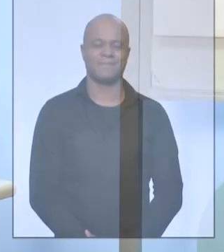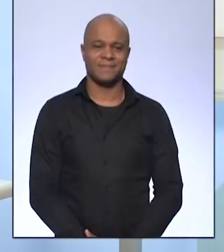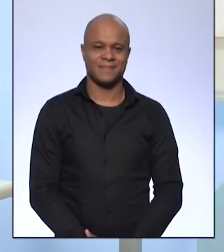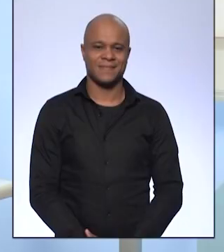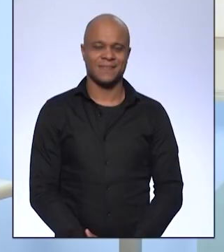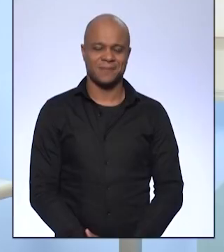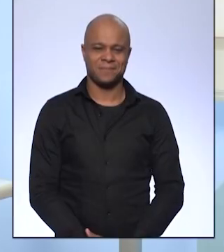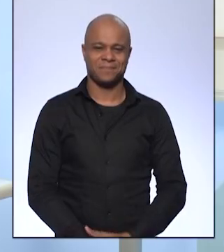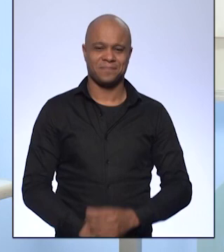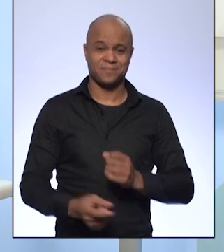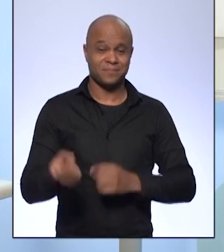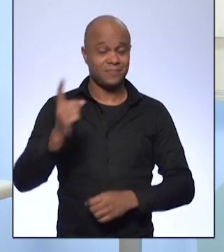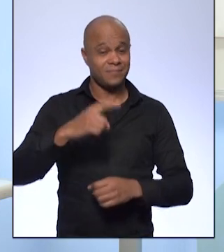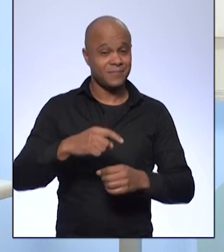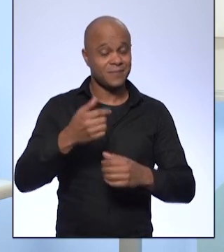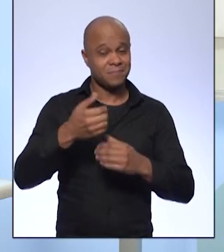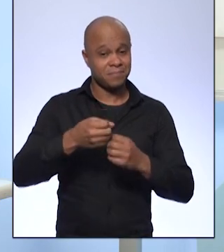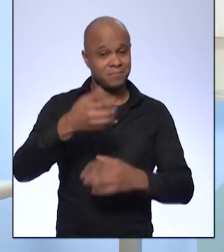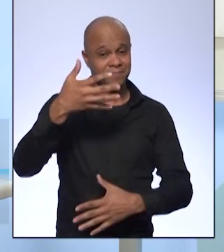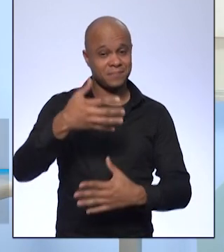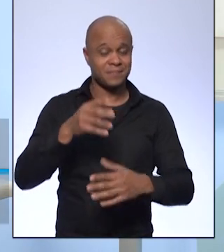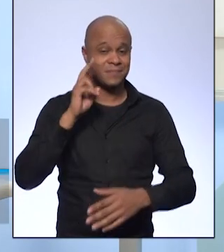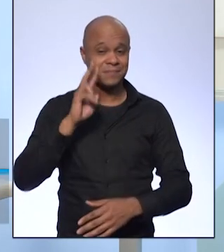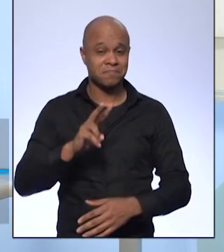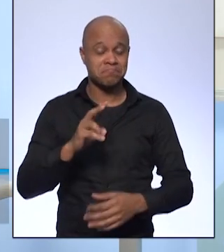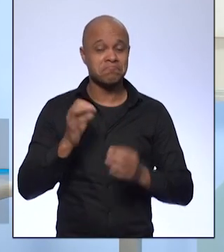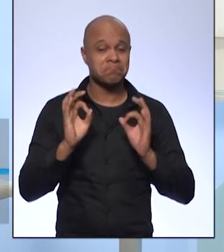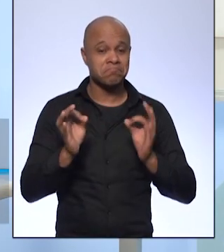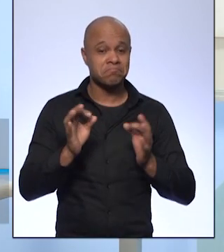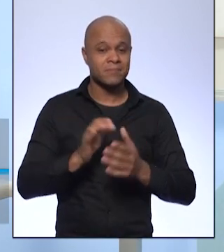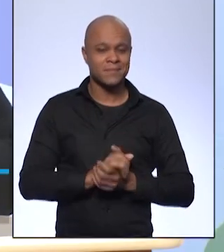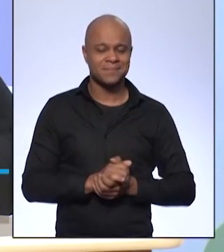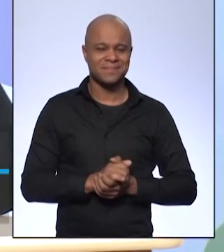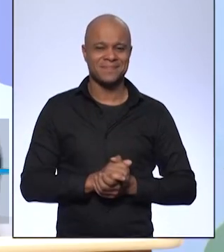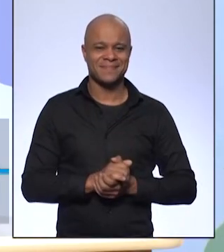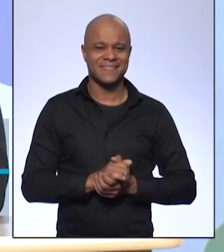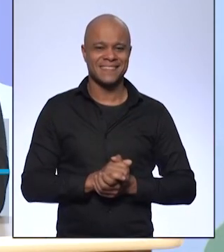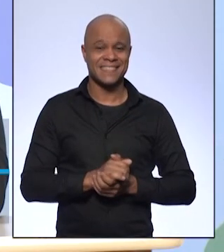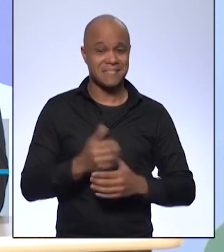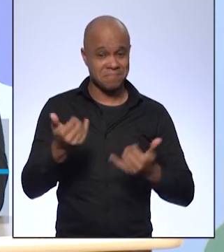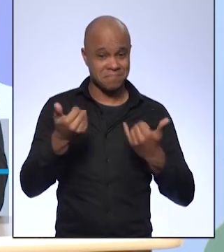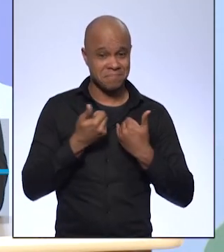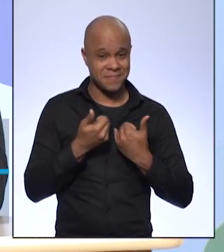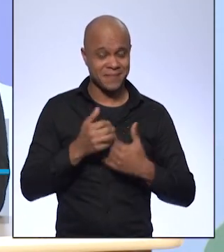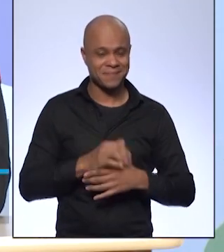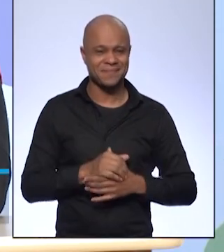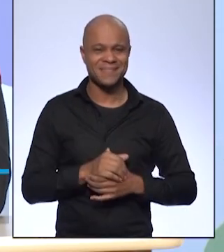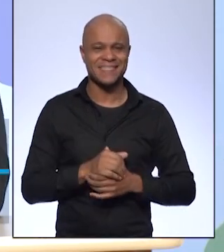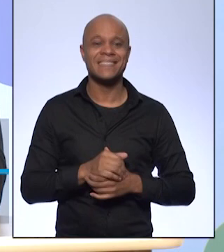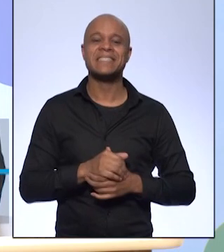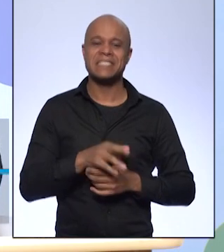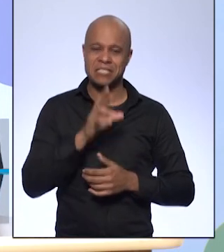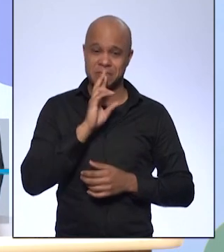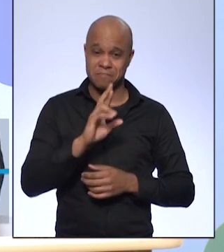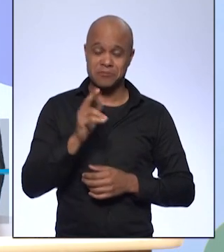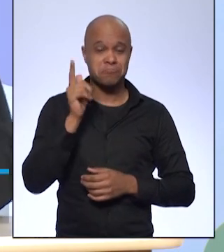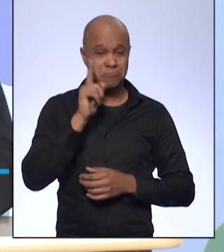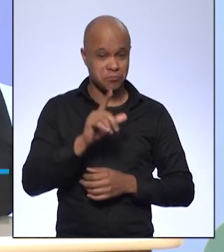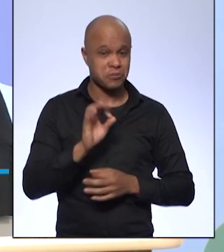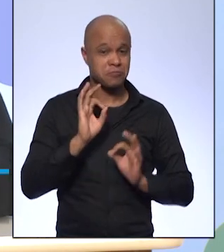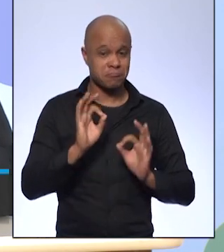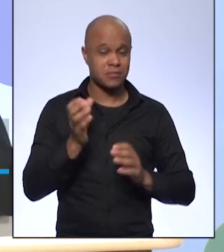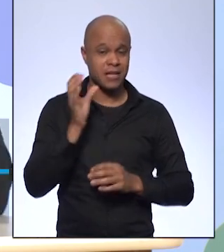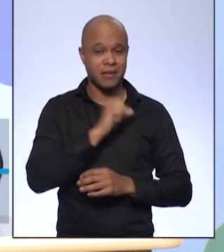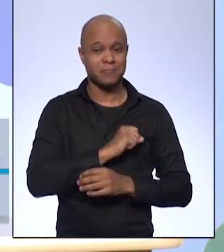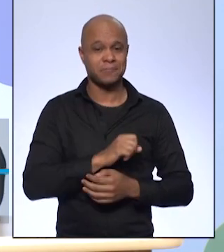Muito bem, voltamos do chat. Professora Roberta, conta tudo para mim? Olha, professora Inês, eles responderam, viu? Conseguiram responder